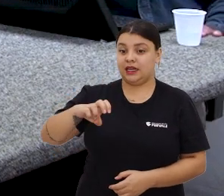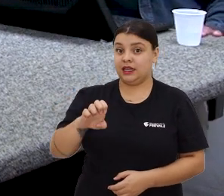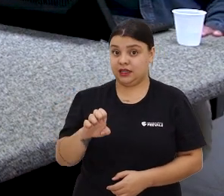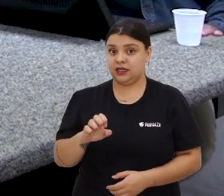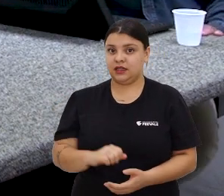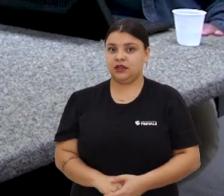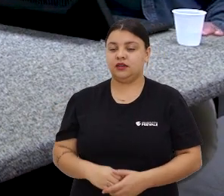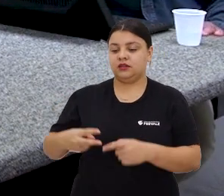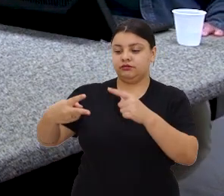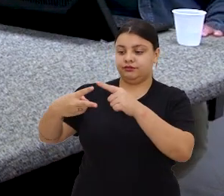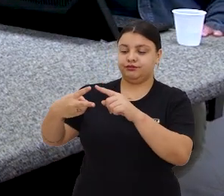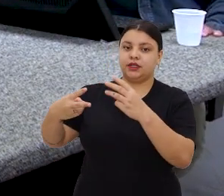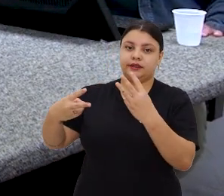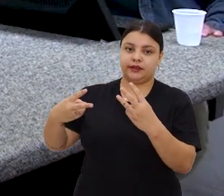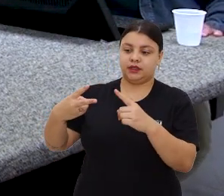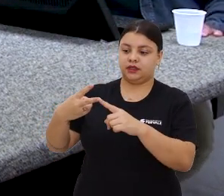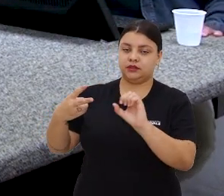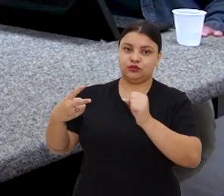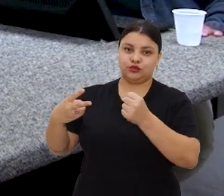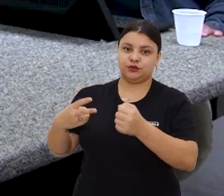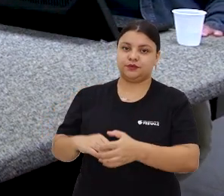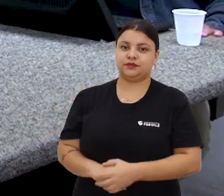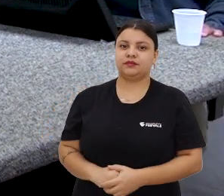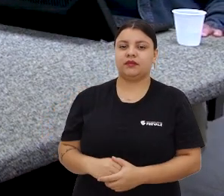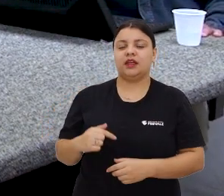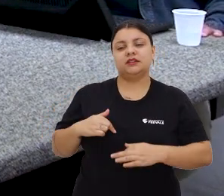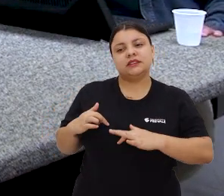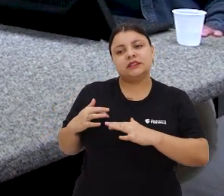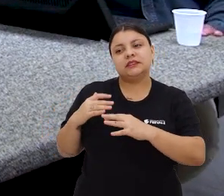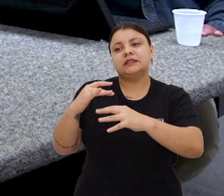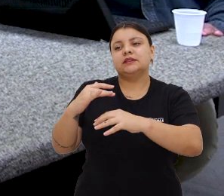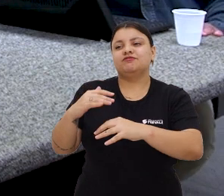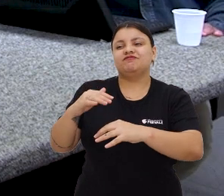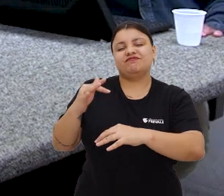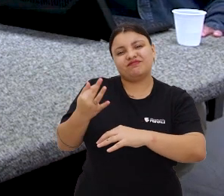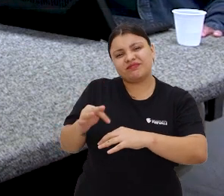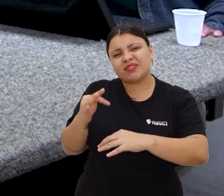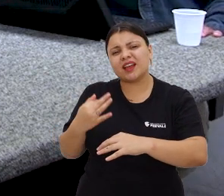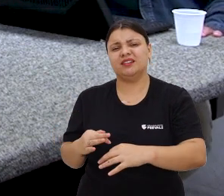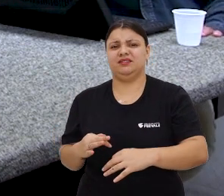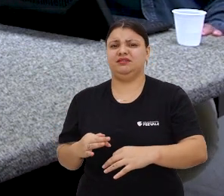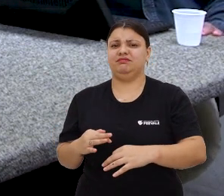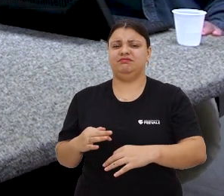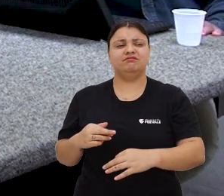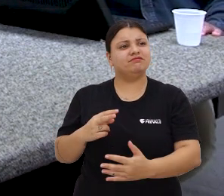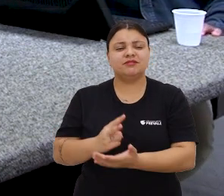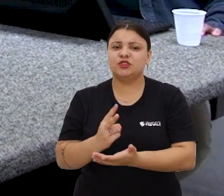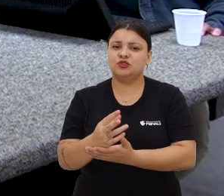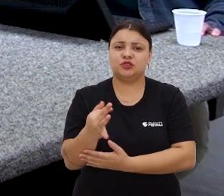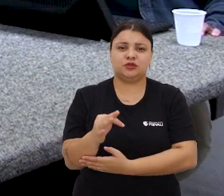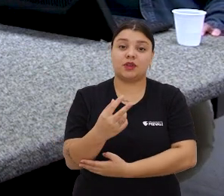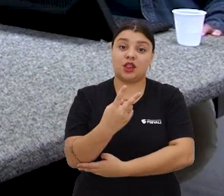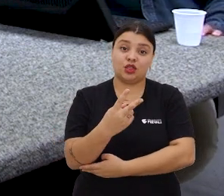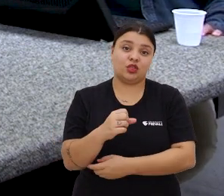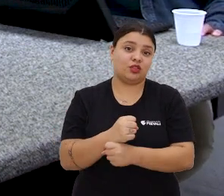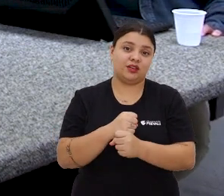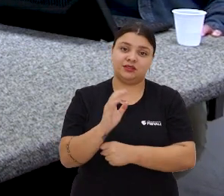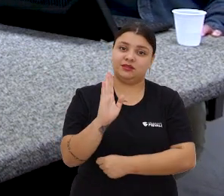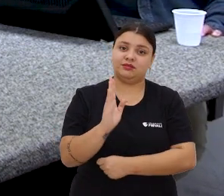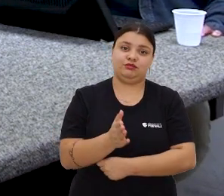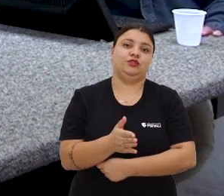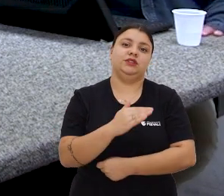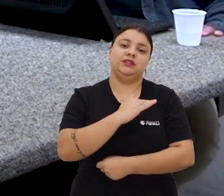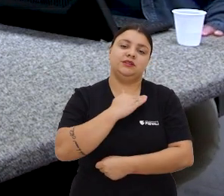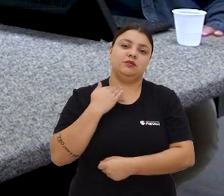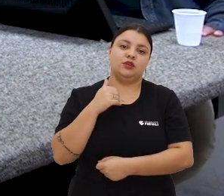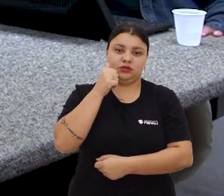a Joana tinha 3. E foi um processo bem doloroso, e está sendo ainda, porque recém fez 2 anos do falecimento da